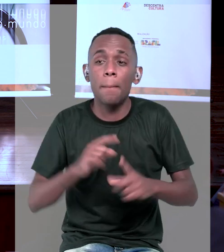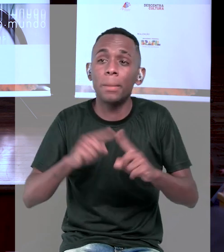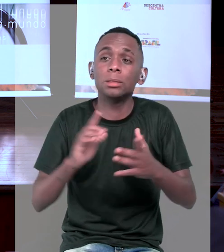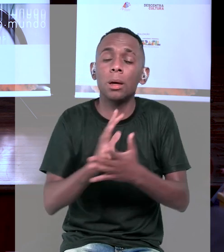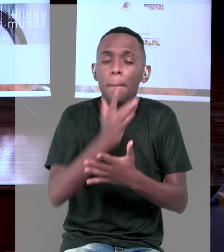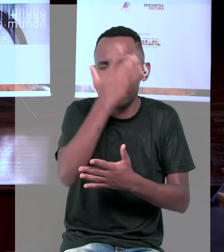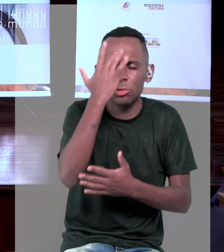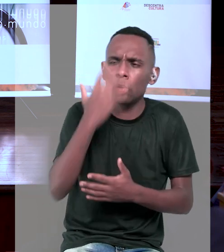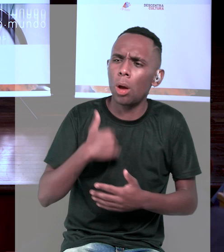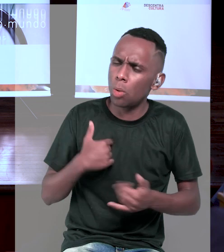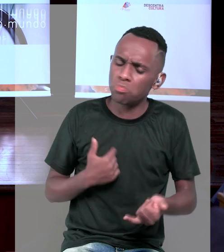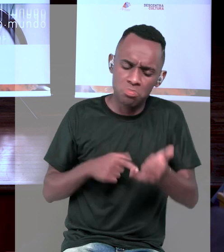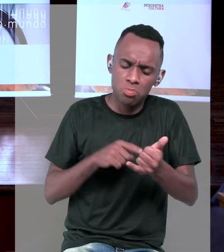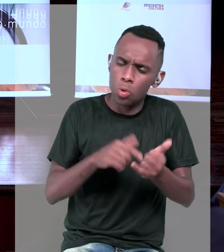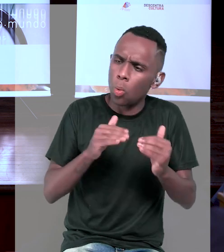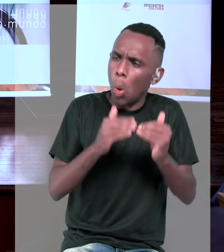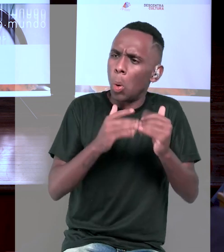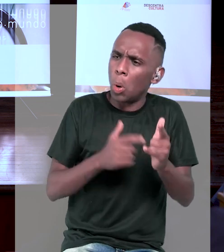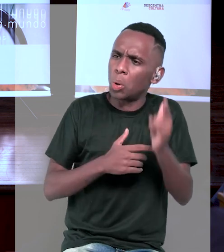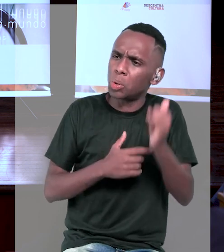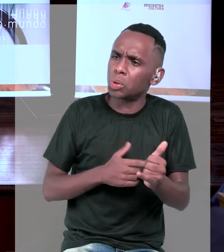assim, não, isso só vai